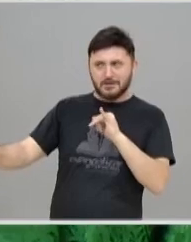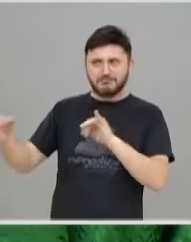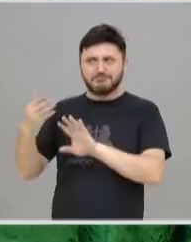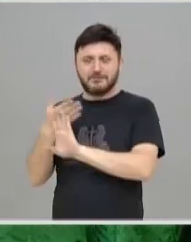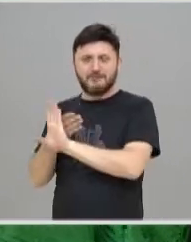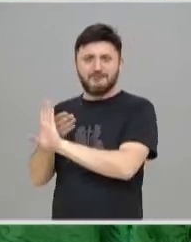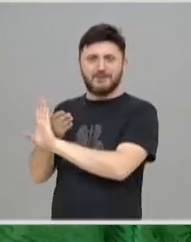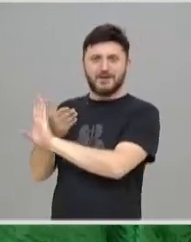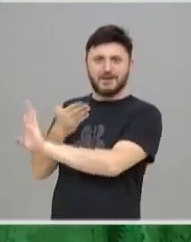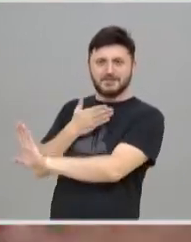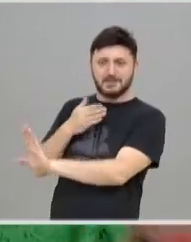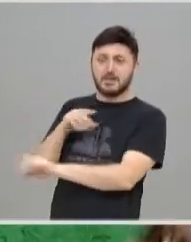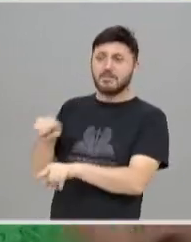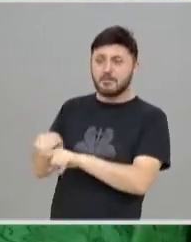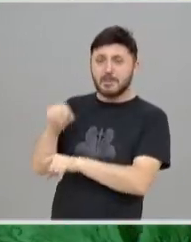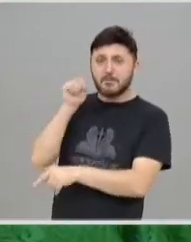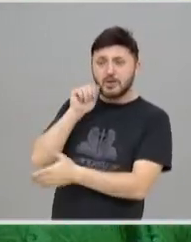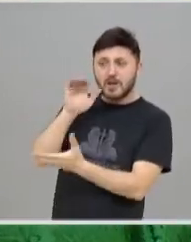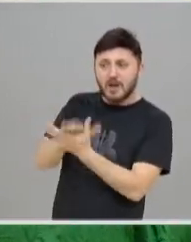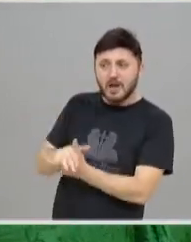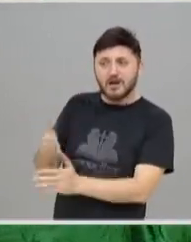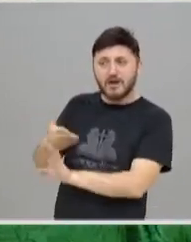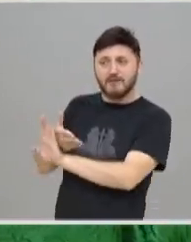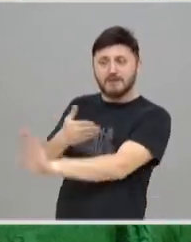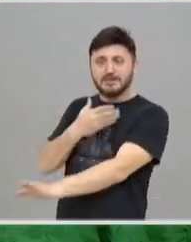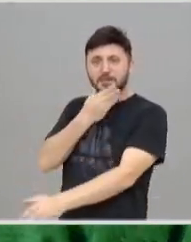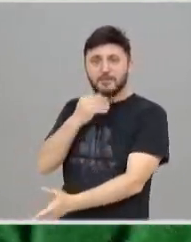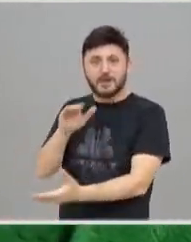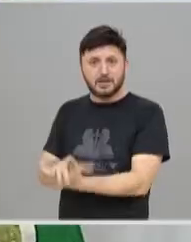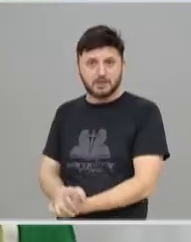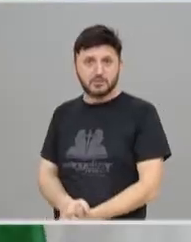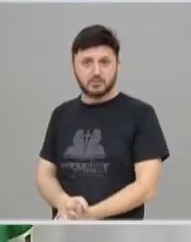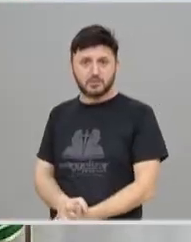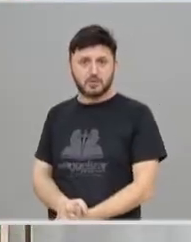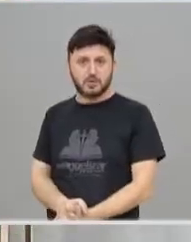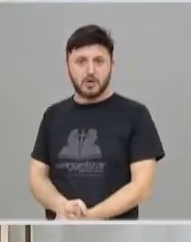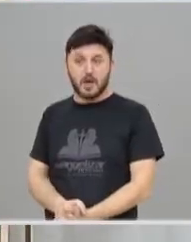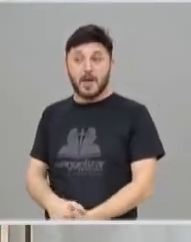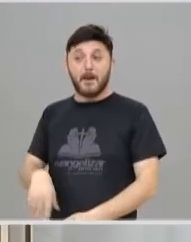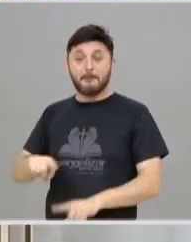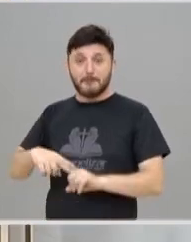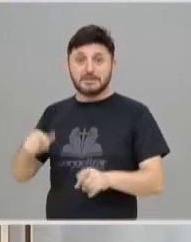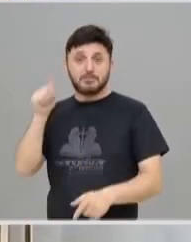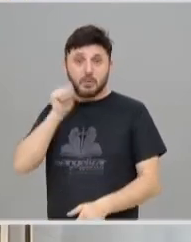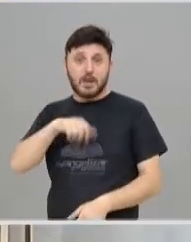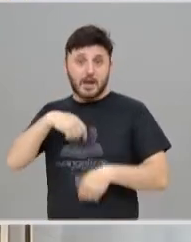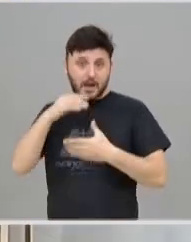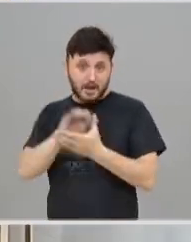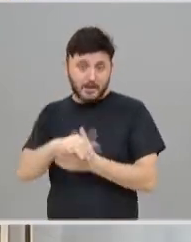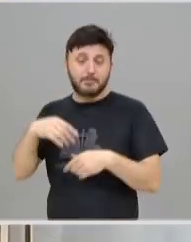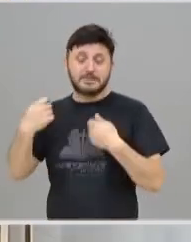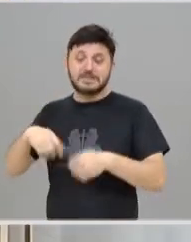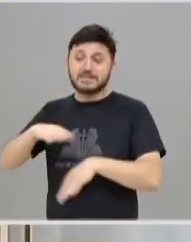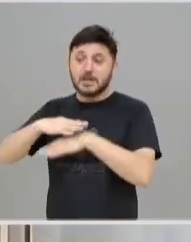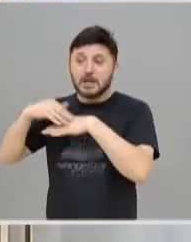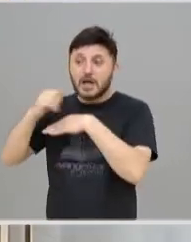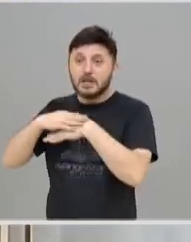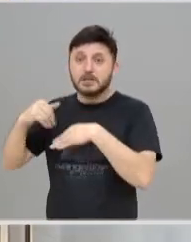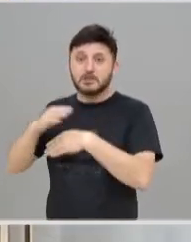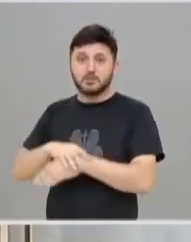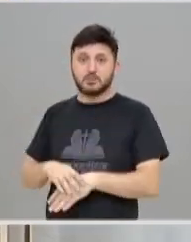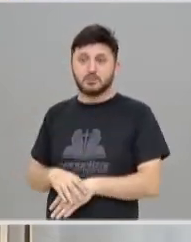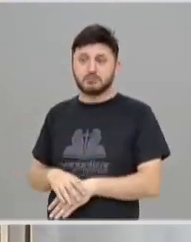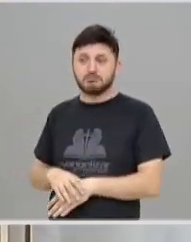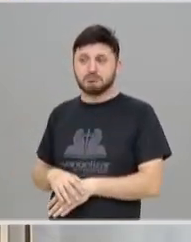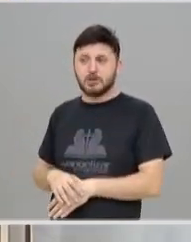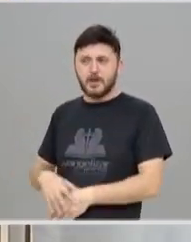mulher, seja doce, firme quando necessária, mas aonde está o carinho?